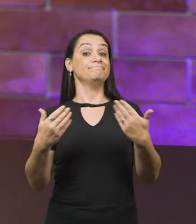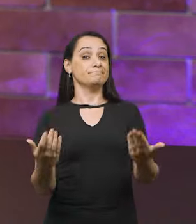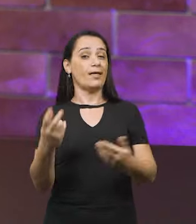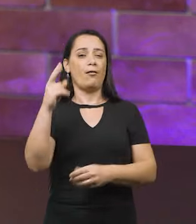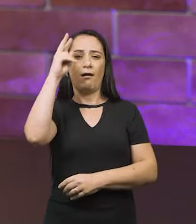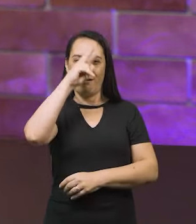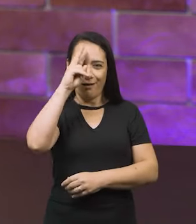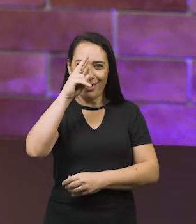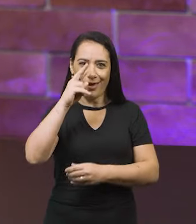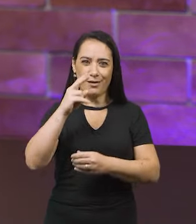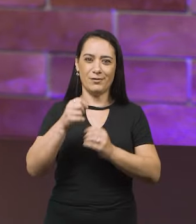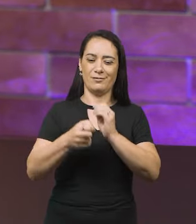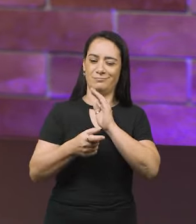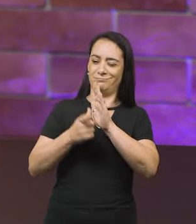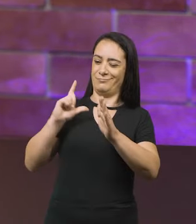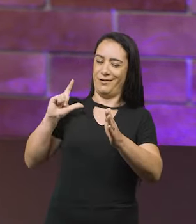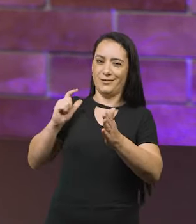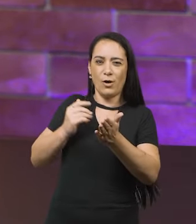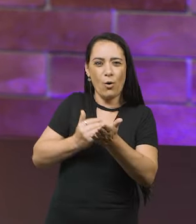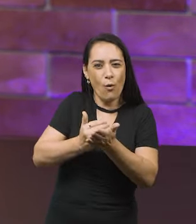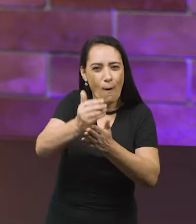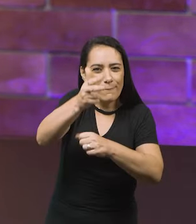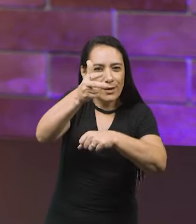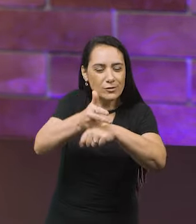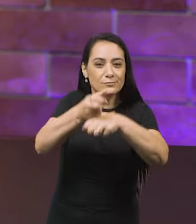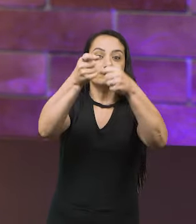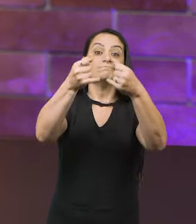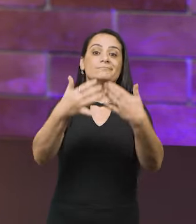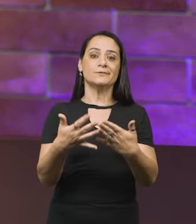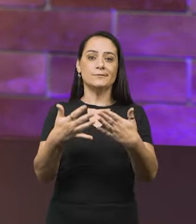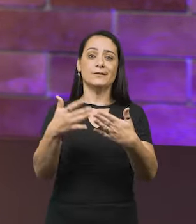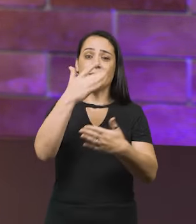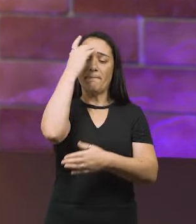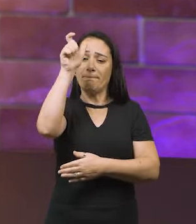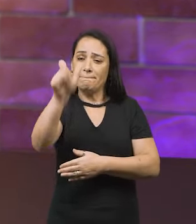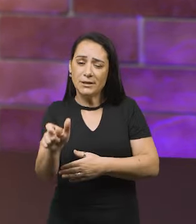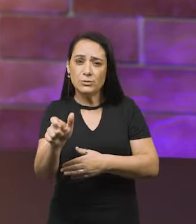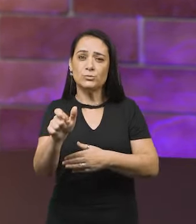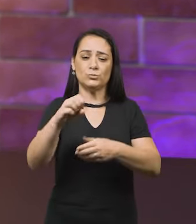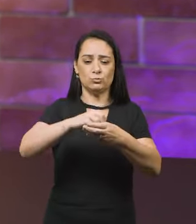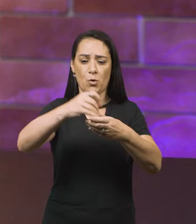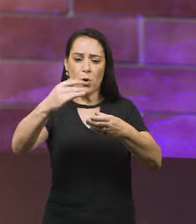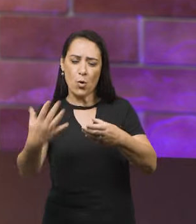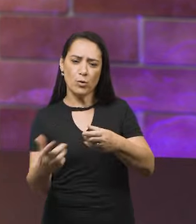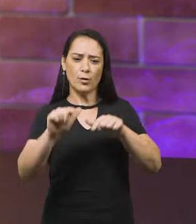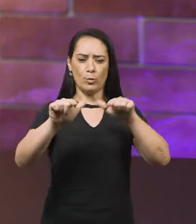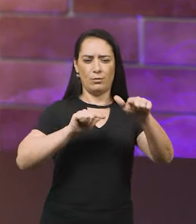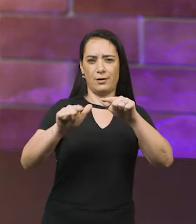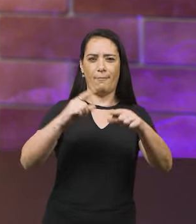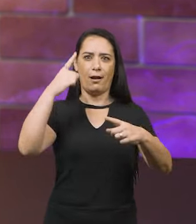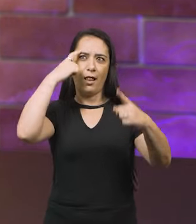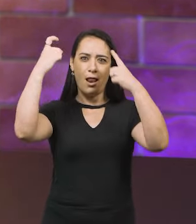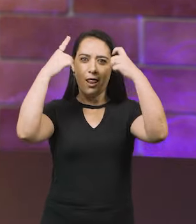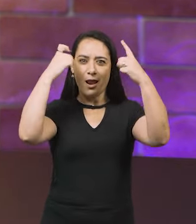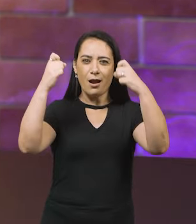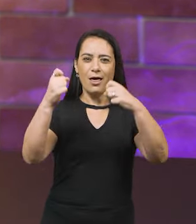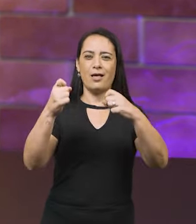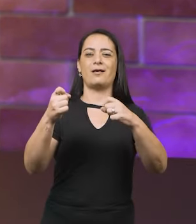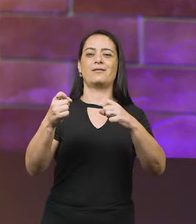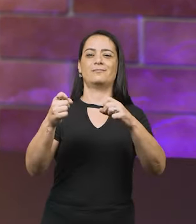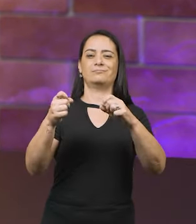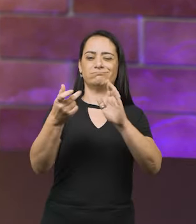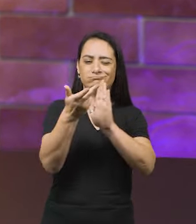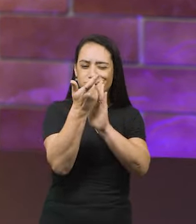especialistas. Bom, lembra daquela situação que eu descrevi no começo do vídeo? Quem trabalha com criação de conteúdo está